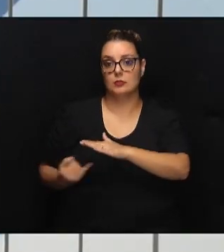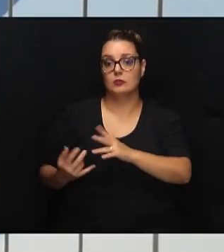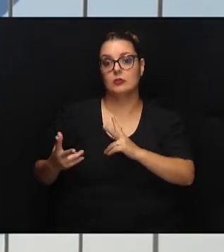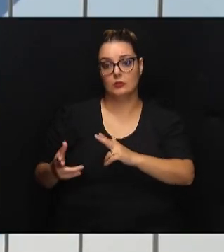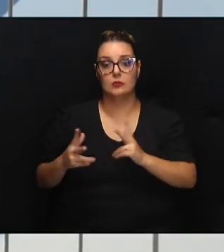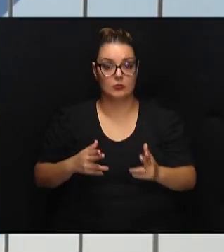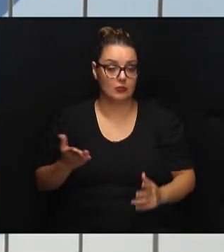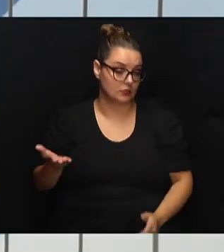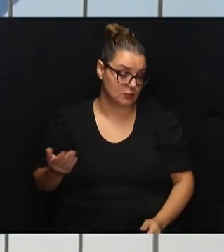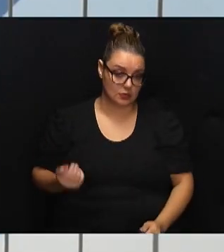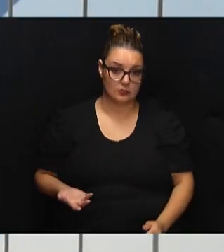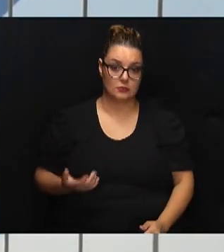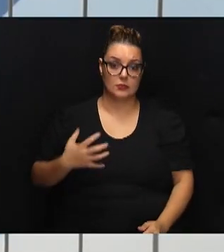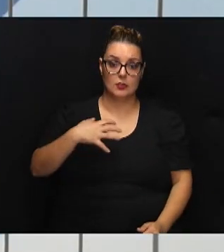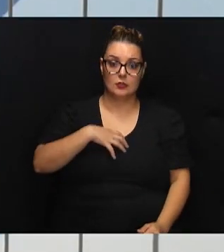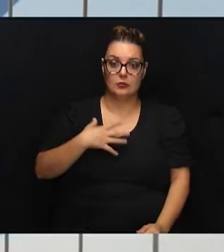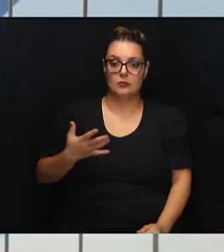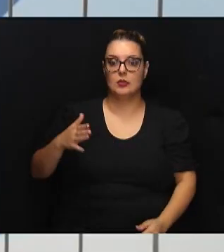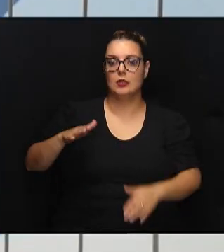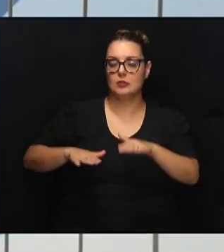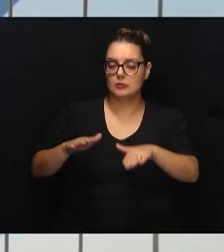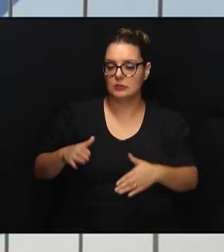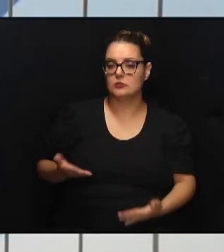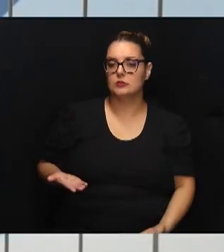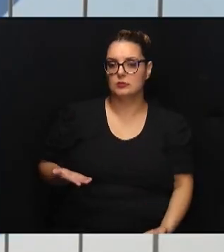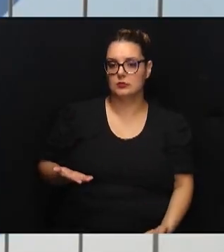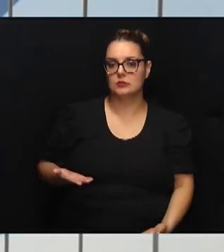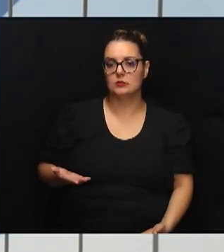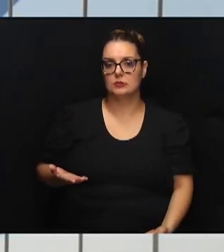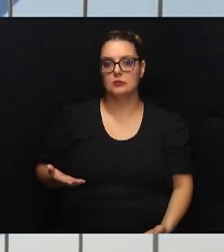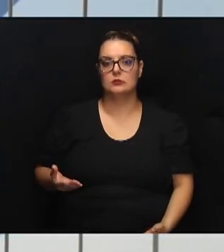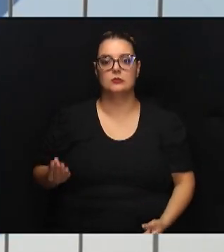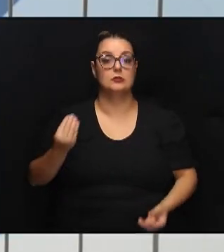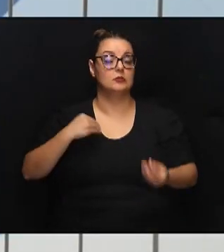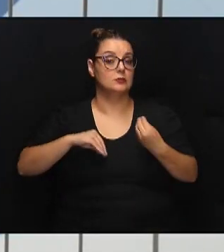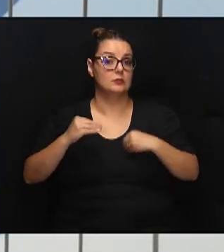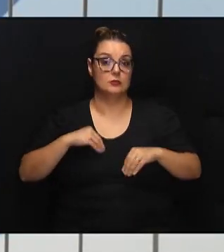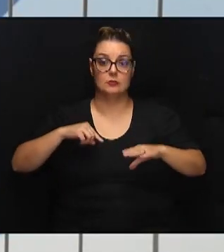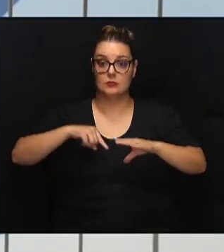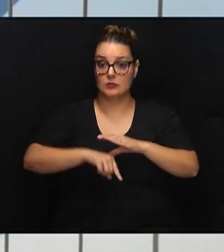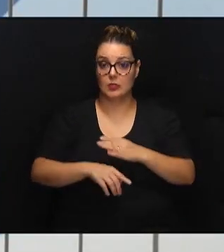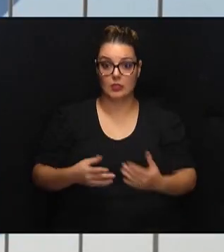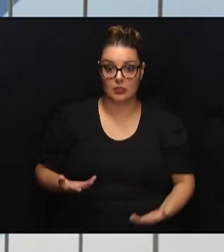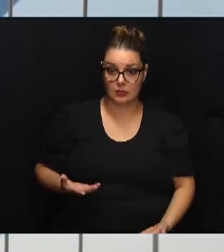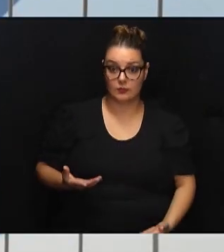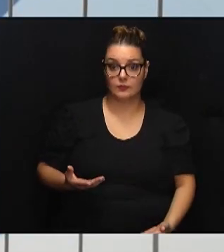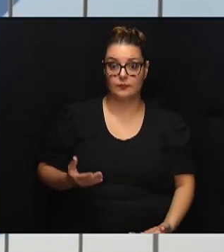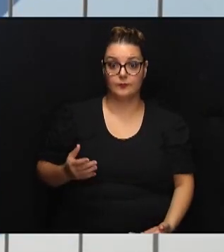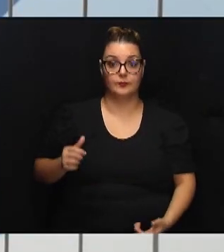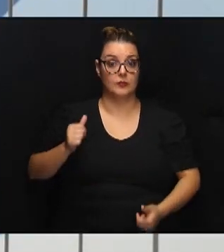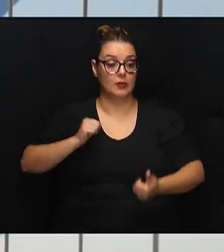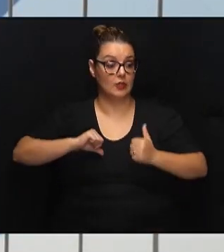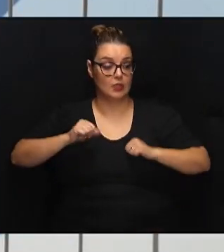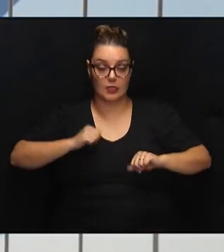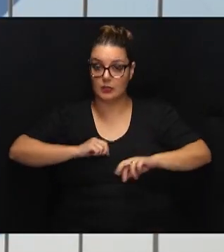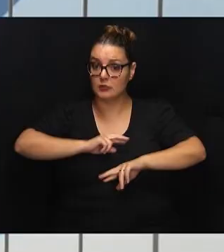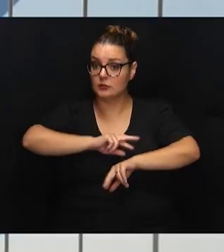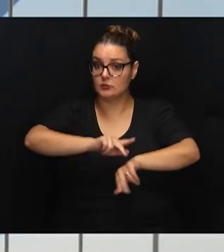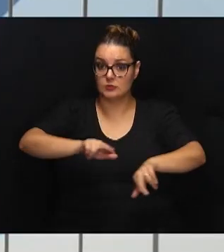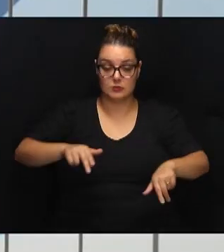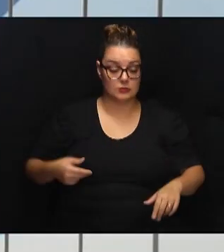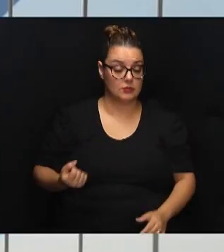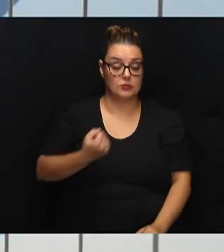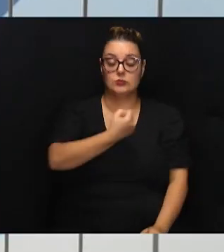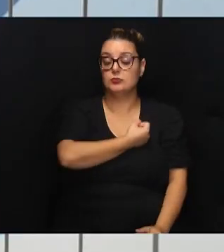Então, essa situação faz muitas vezes eles entrarem numa depressão. Crise de ansiedade, a gente tem um número muito grande